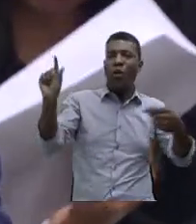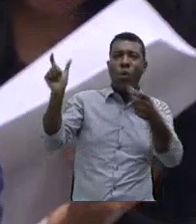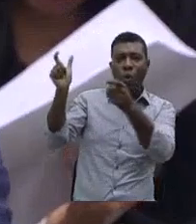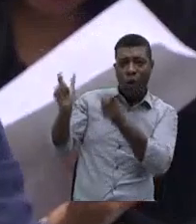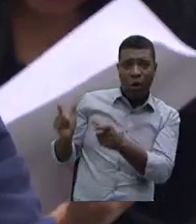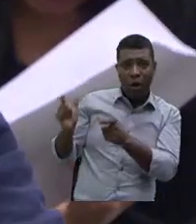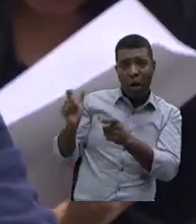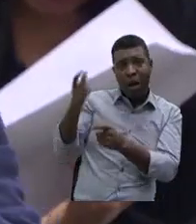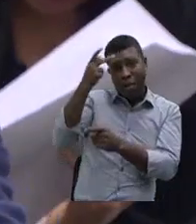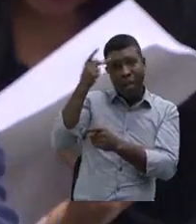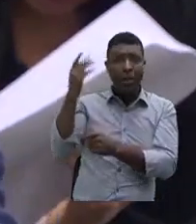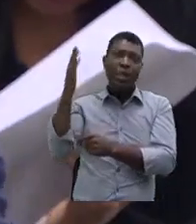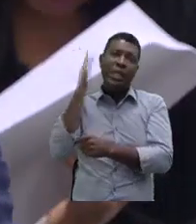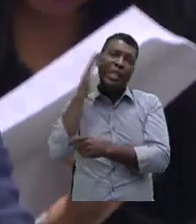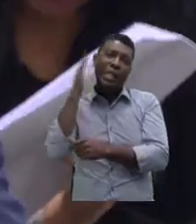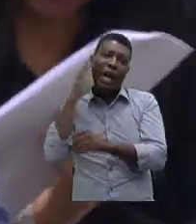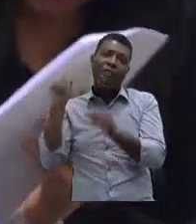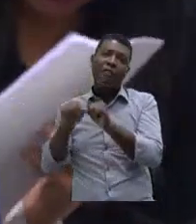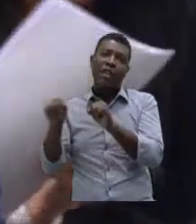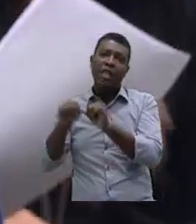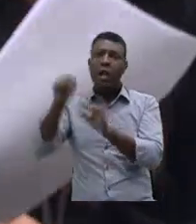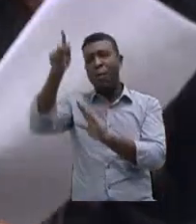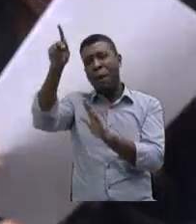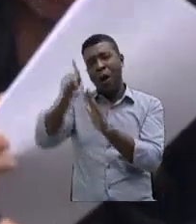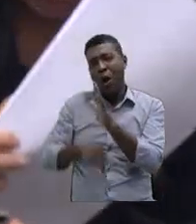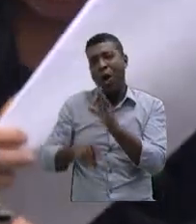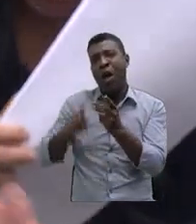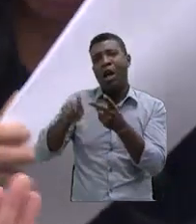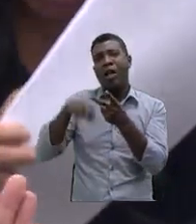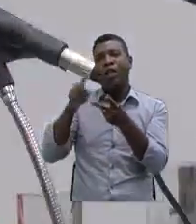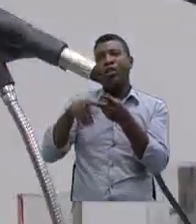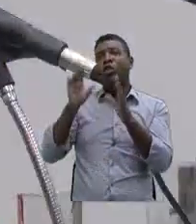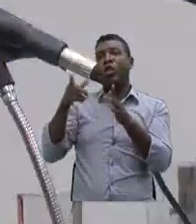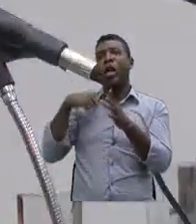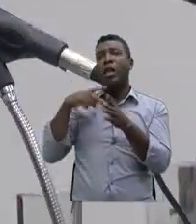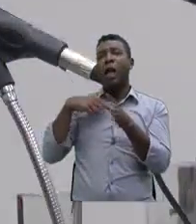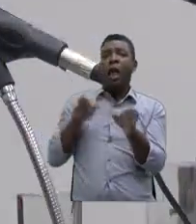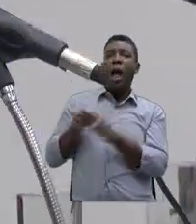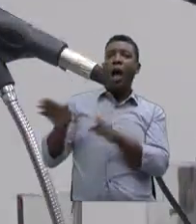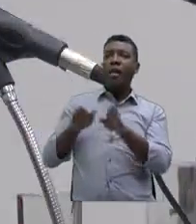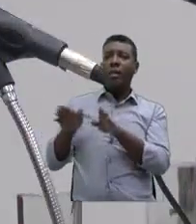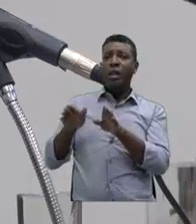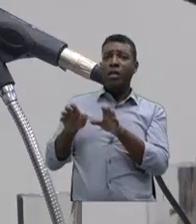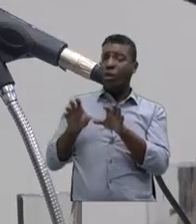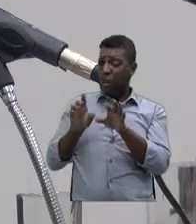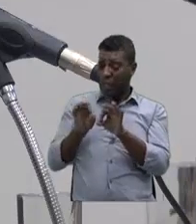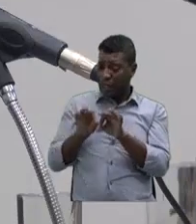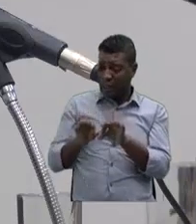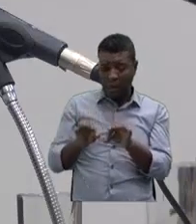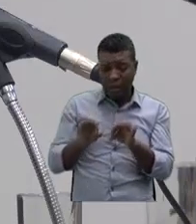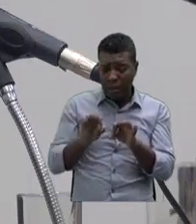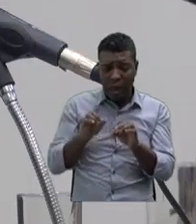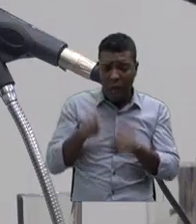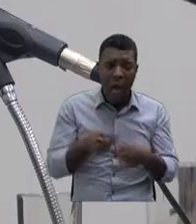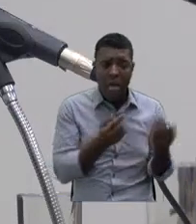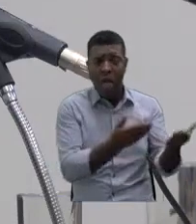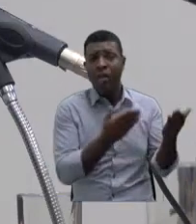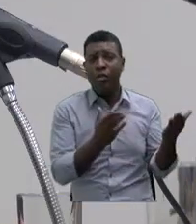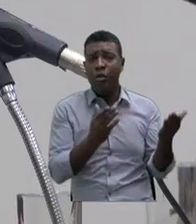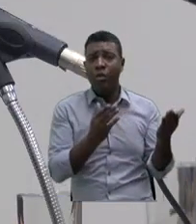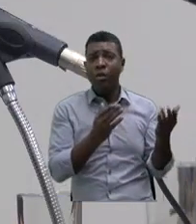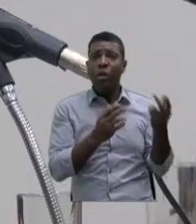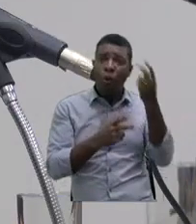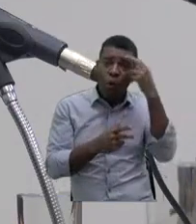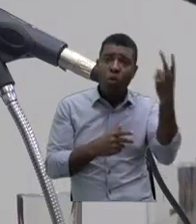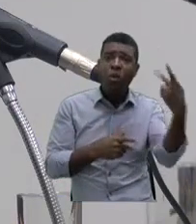lugares, onde as pessoas sabem fazer projeto, onde as pessoas já têm acesso, simplesmente por isso. Então, assim, isso tá